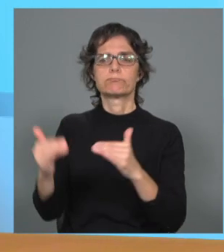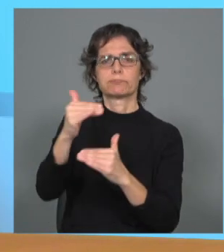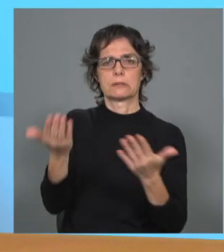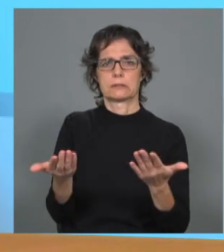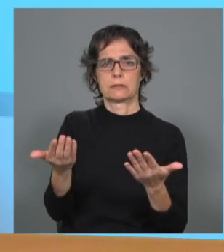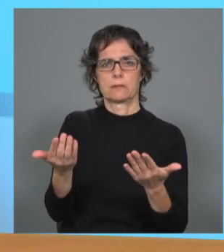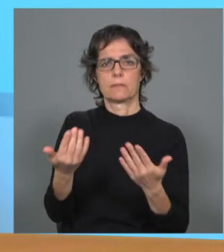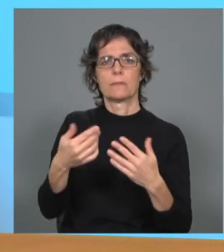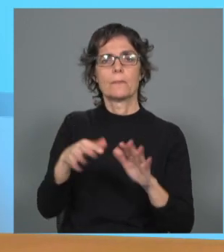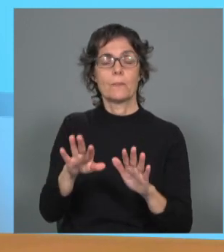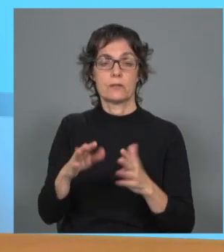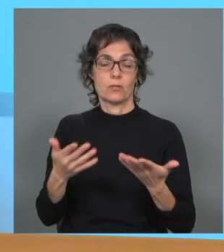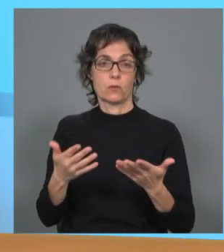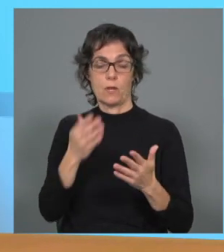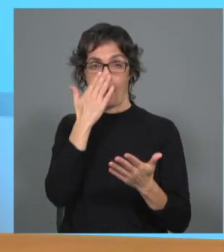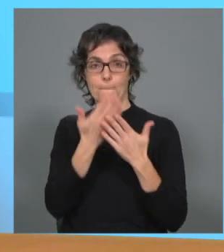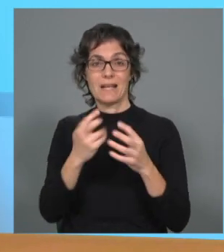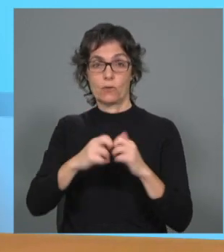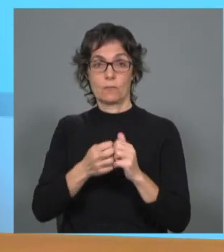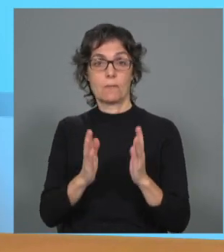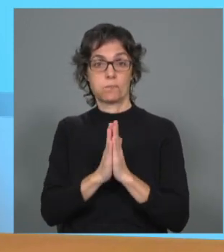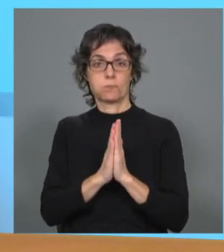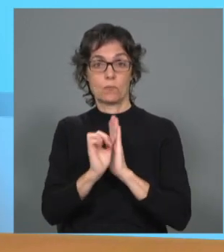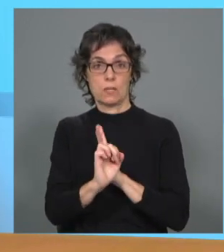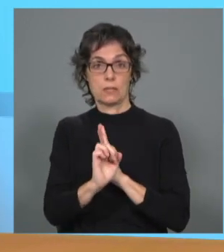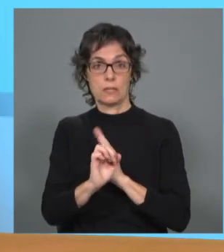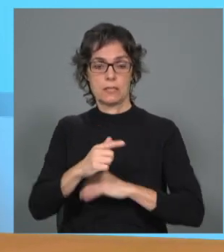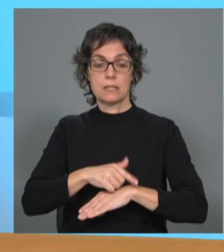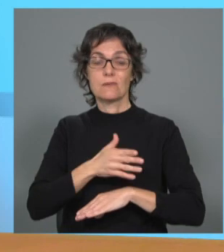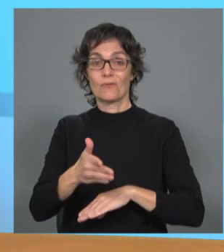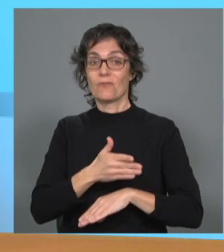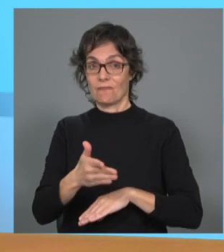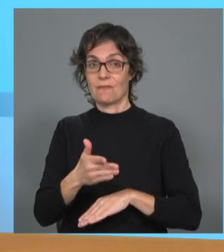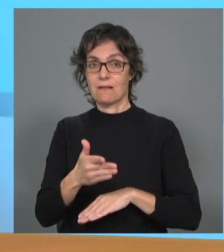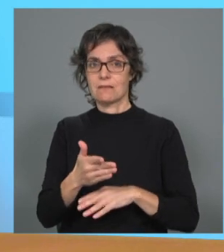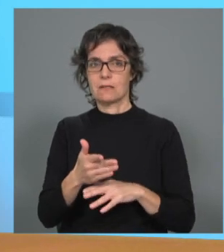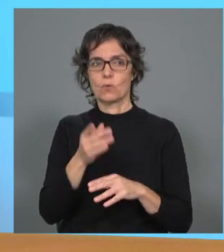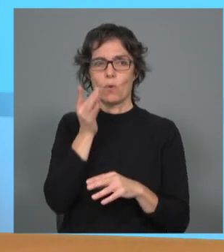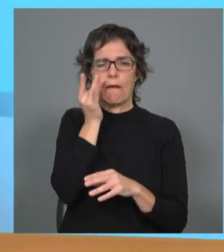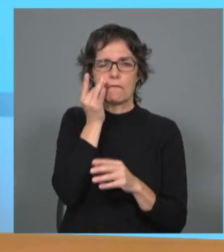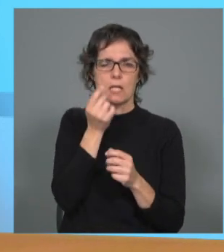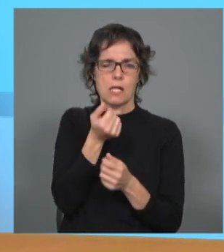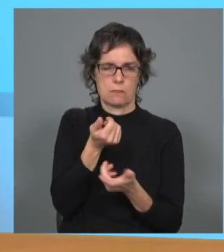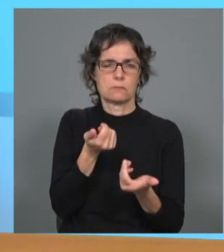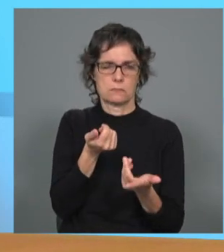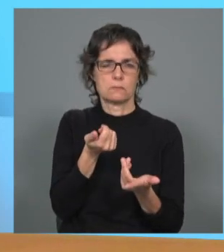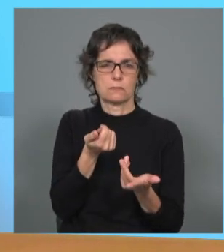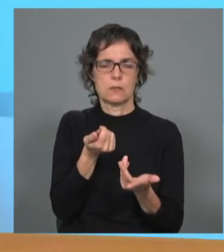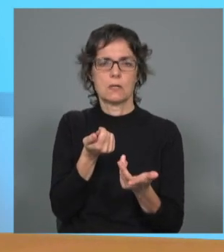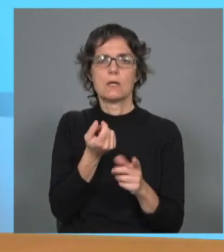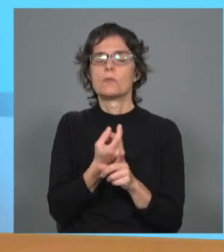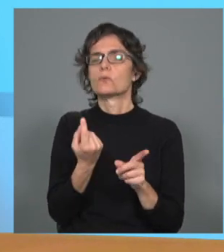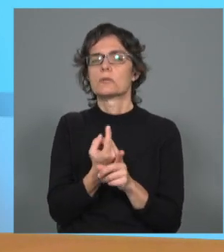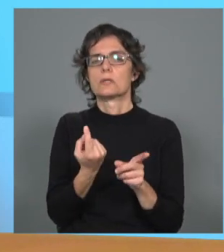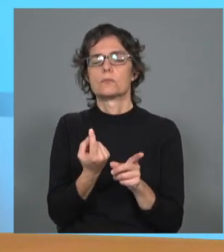os problemas da Igreja, e a Igreja vive neste momento de alguma fragilidade, fruto talvez,